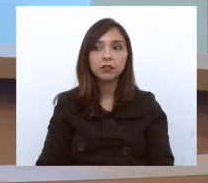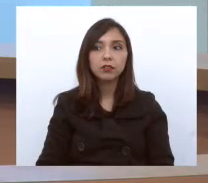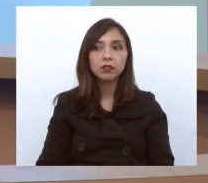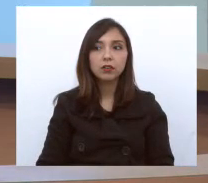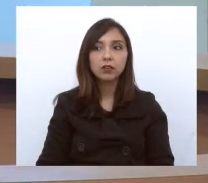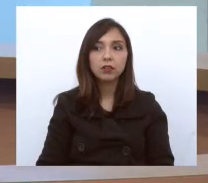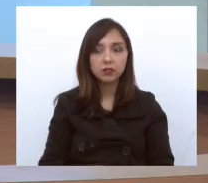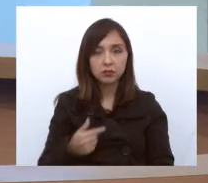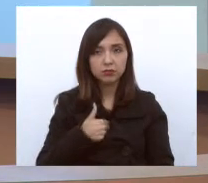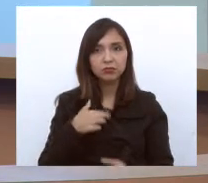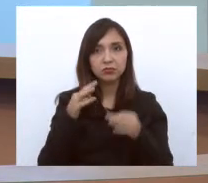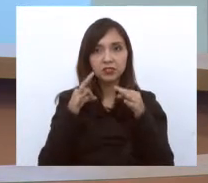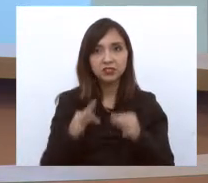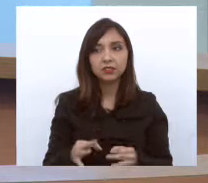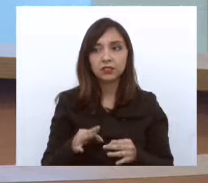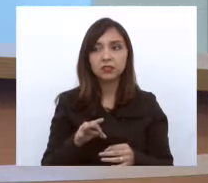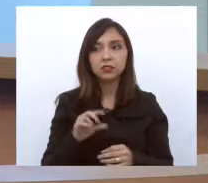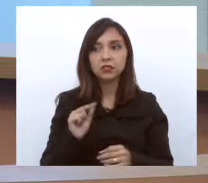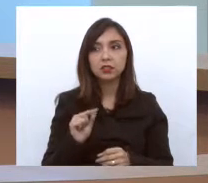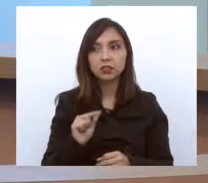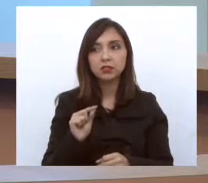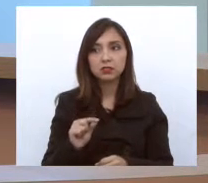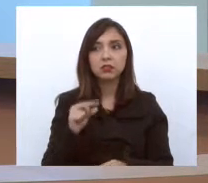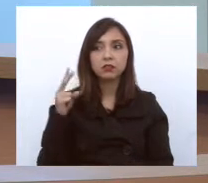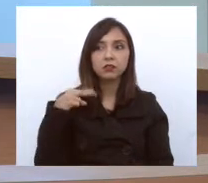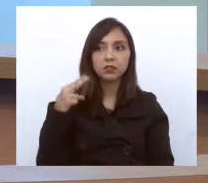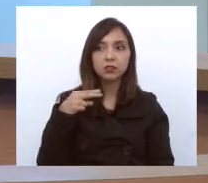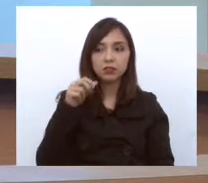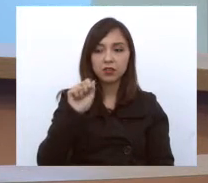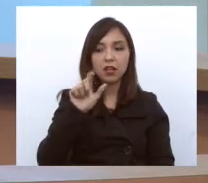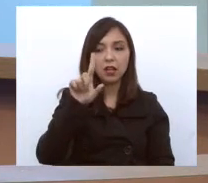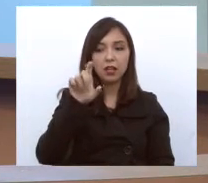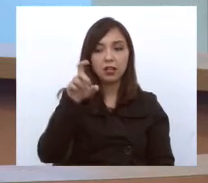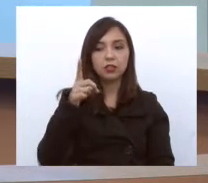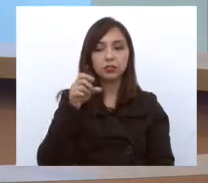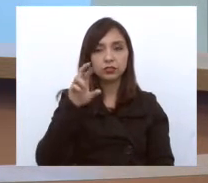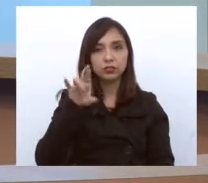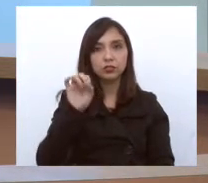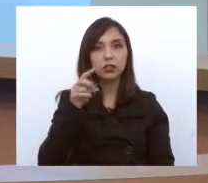quase certeza que o doutor Alexandre Dentista está assistindo a essa sessão.